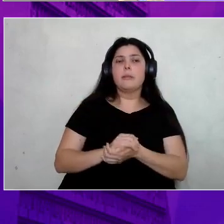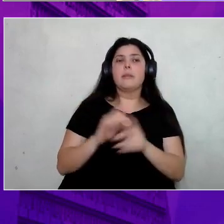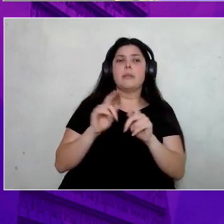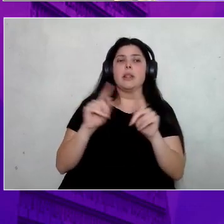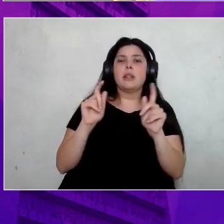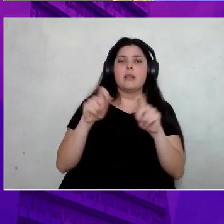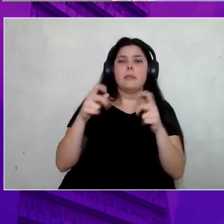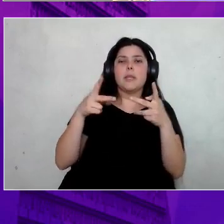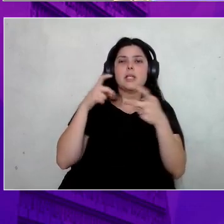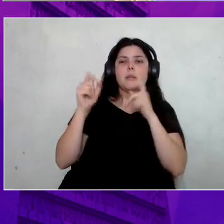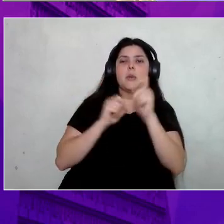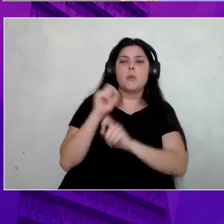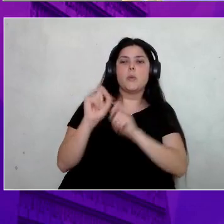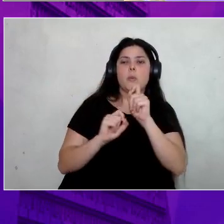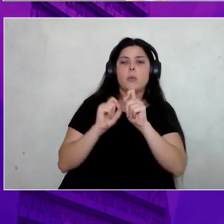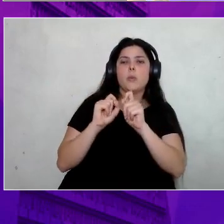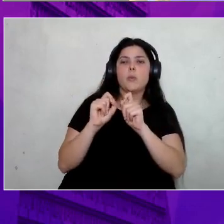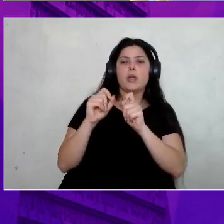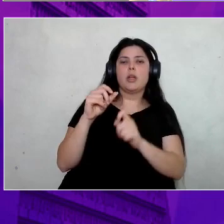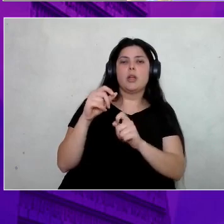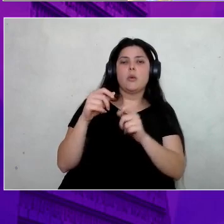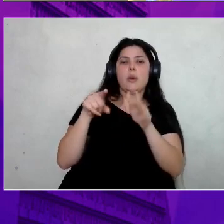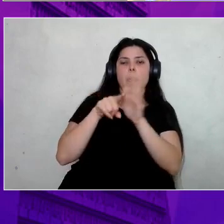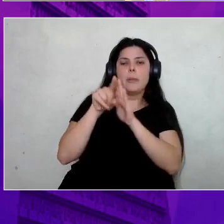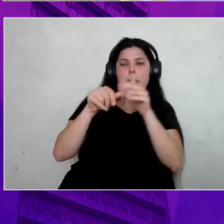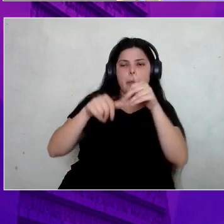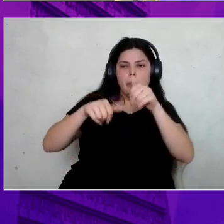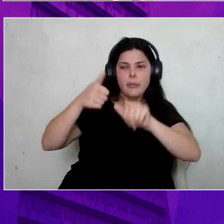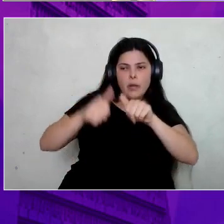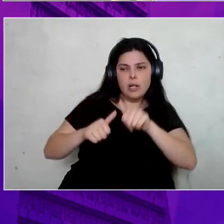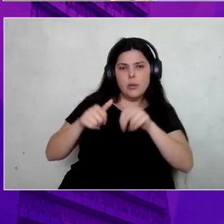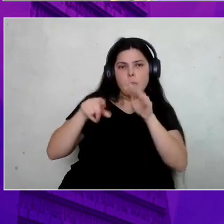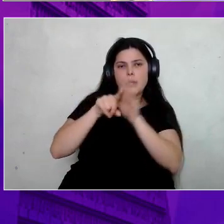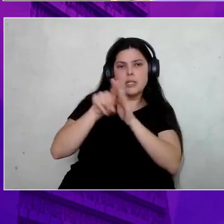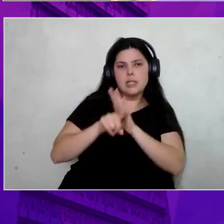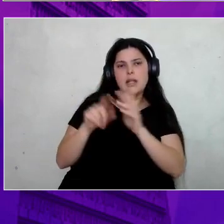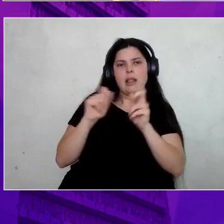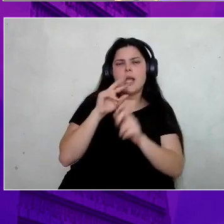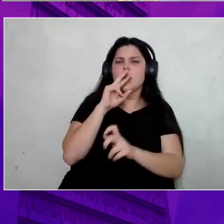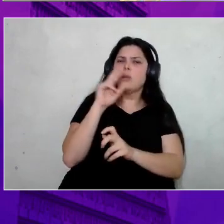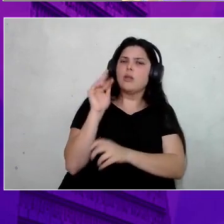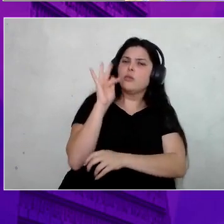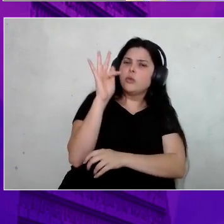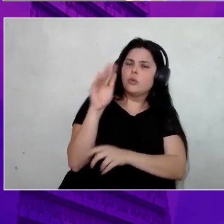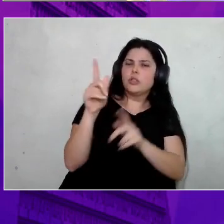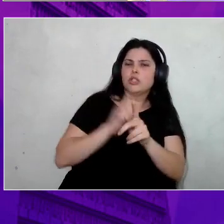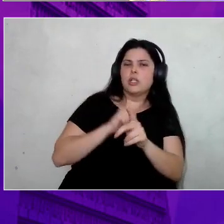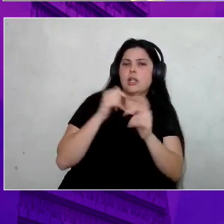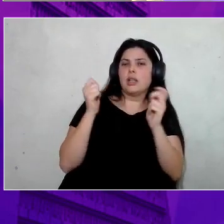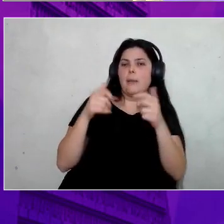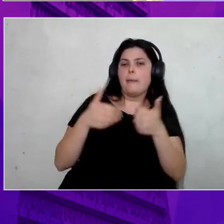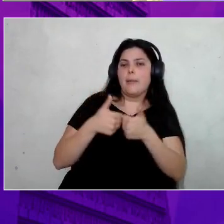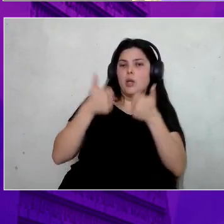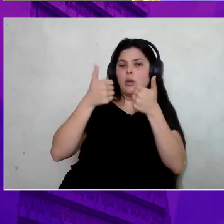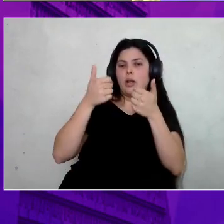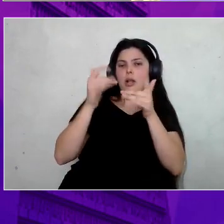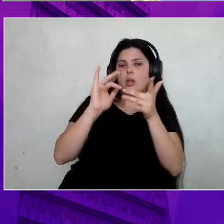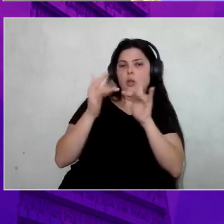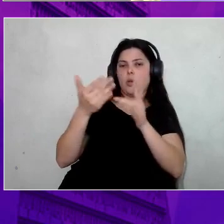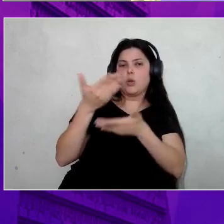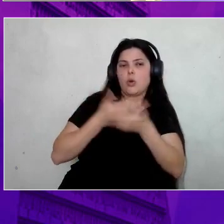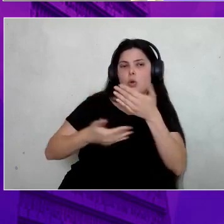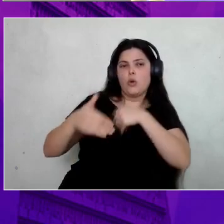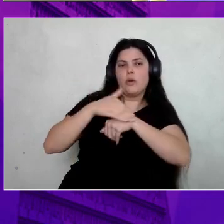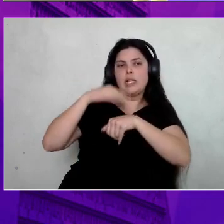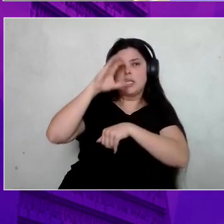com as nossas POCs, a gente olhou para resultados potenciais. Então, a gente já poderia melhorar a interação dos clientes, além dos dados